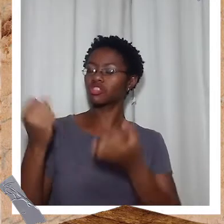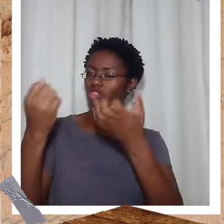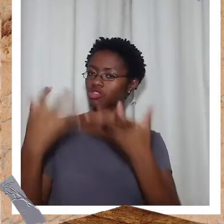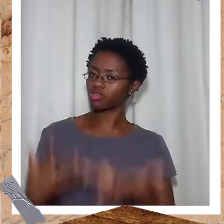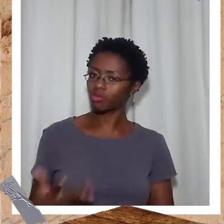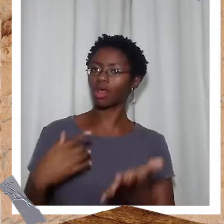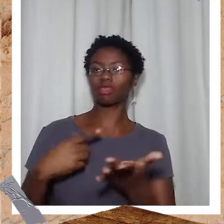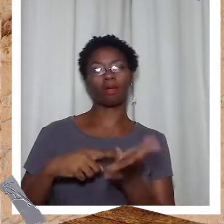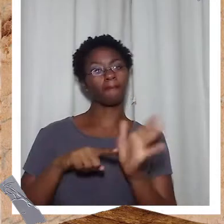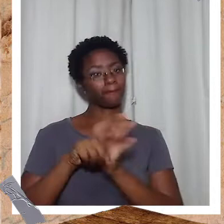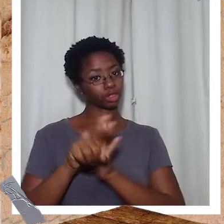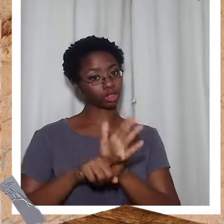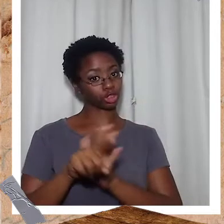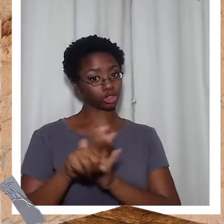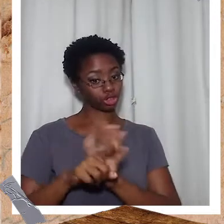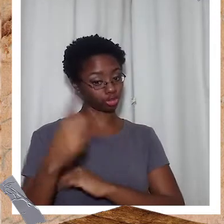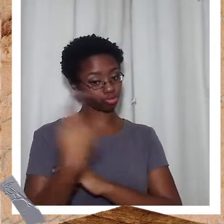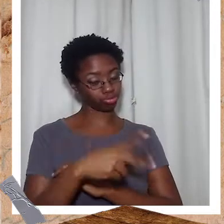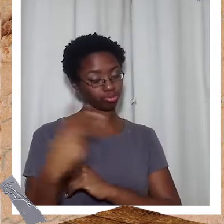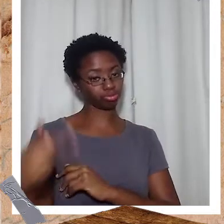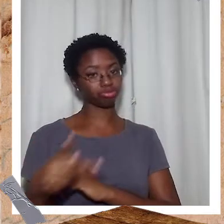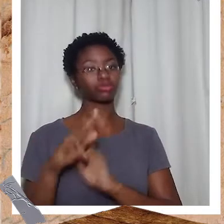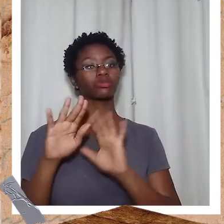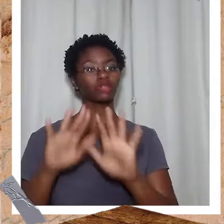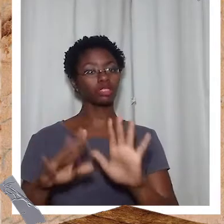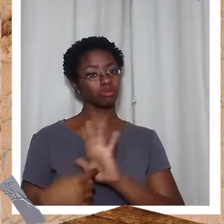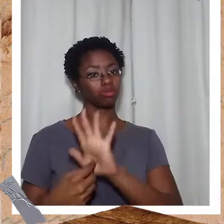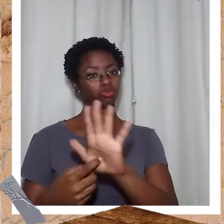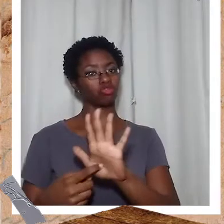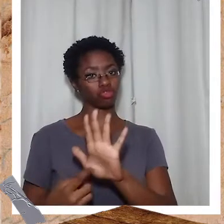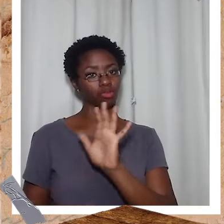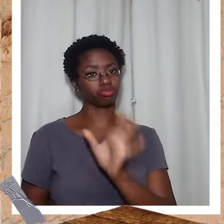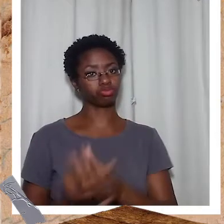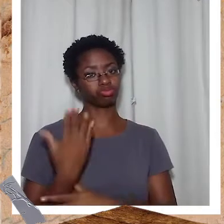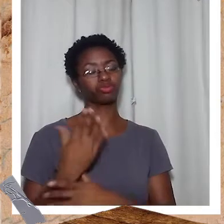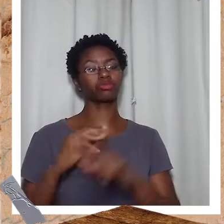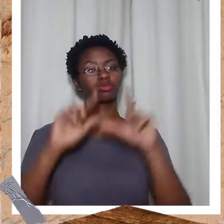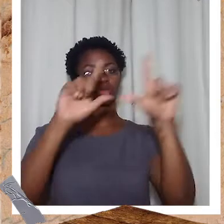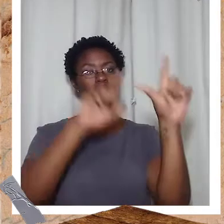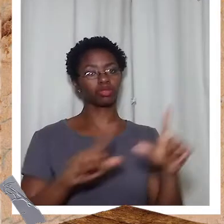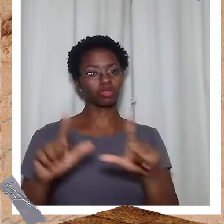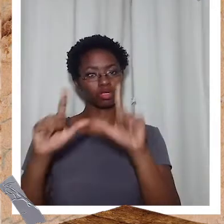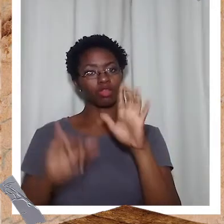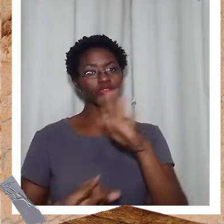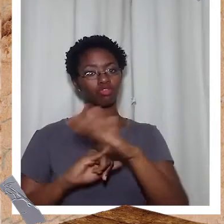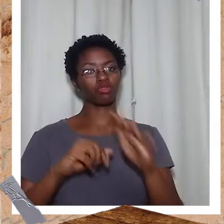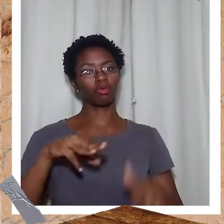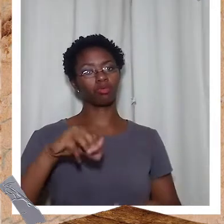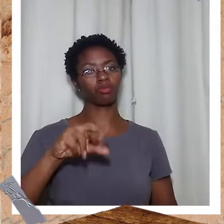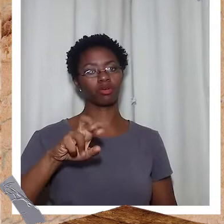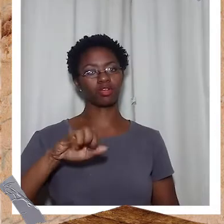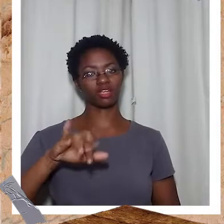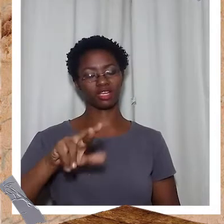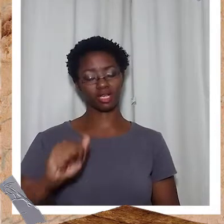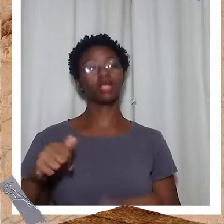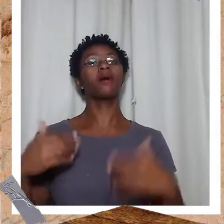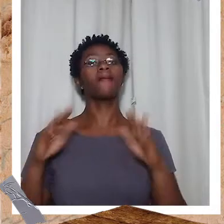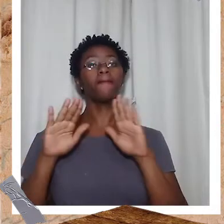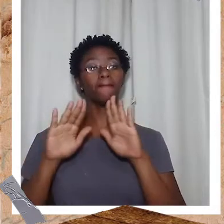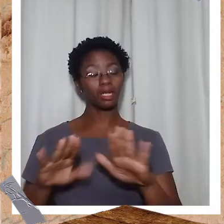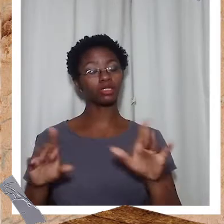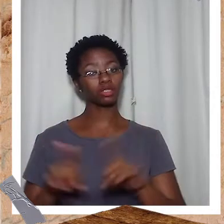sobre a pesquisa que vai gerar a exposição do Moreira Salles e sobre esse lugar um pouco, né, de